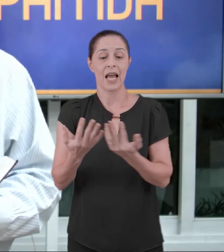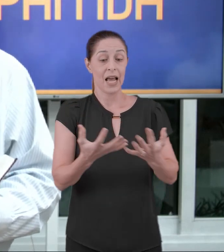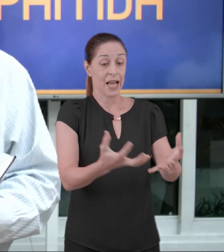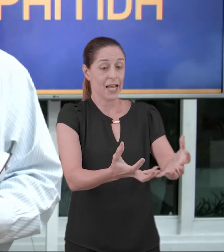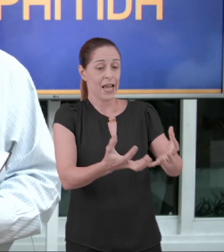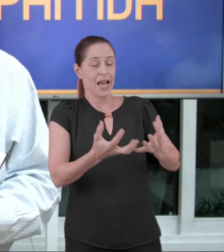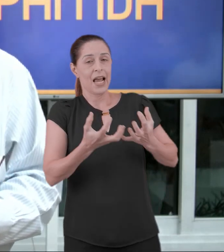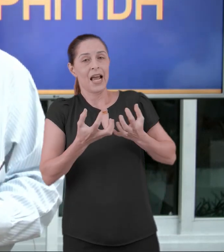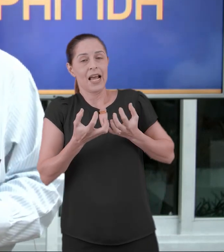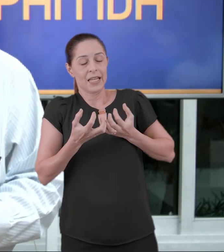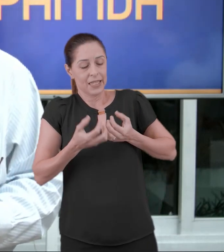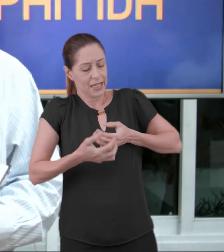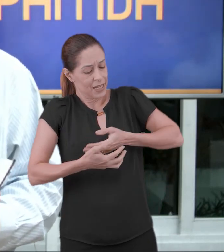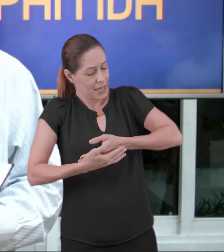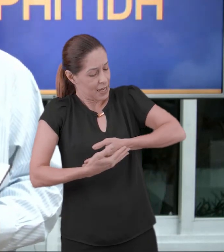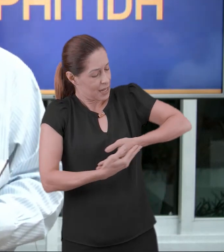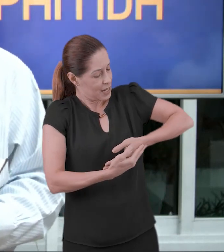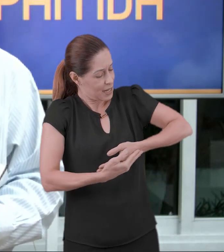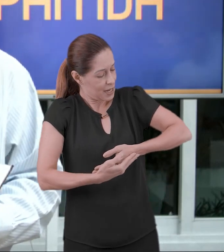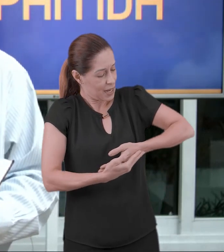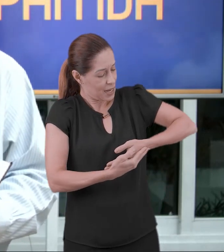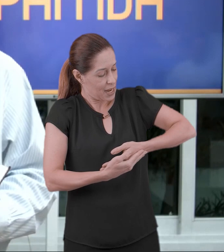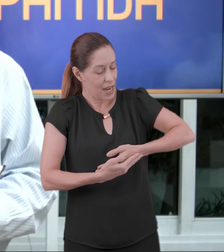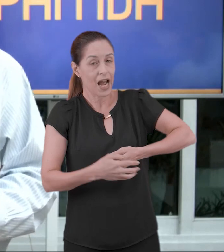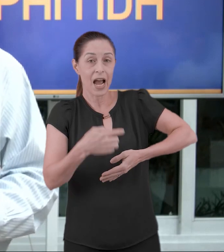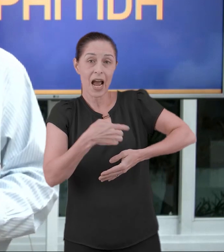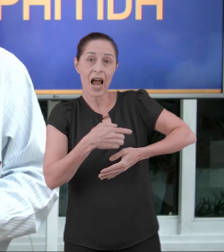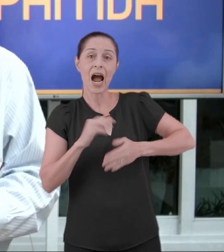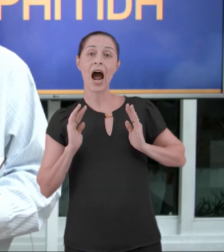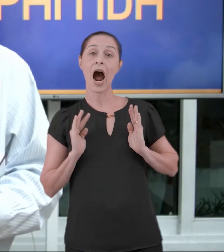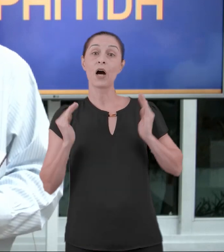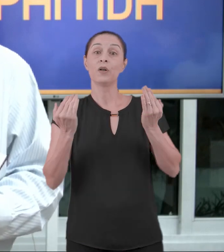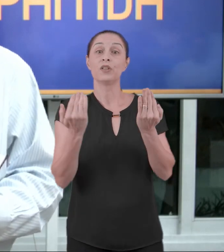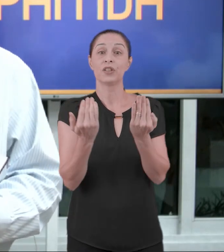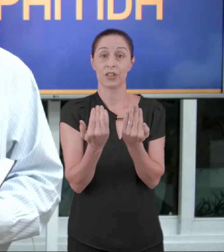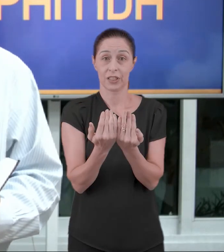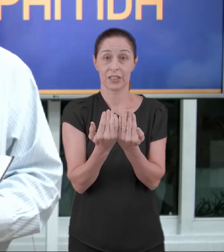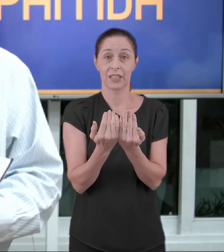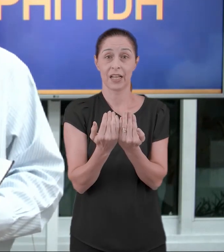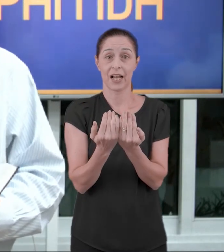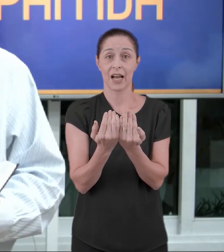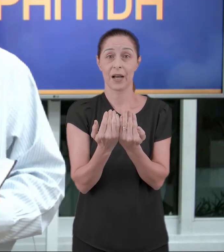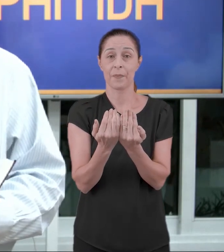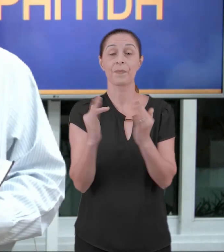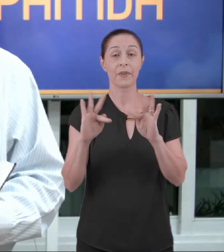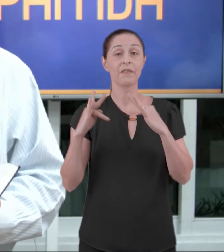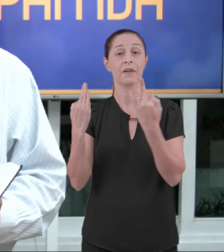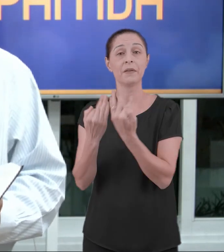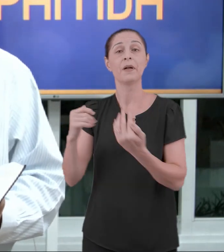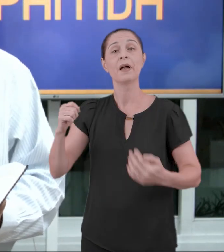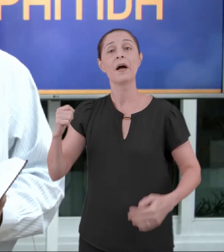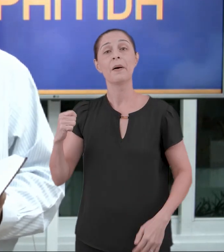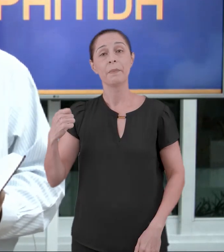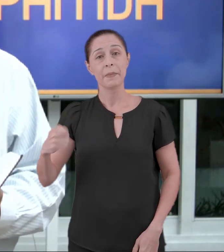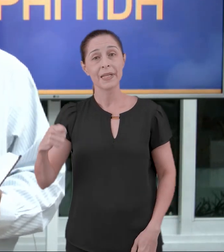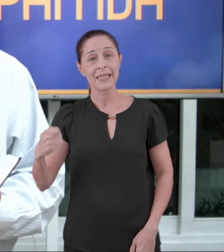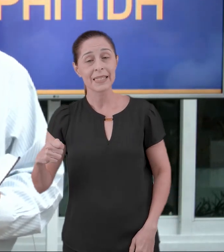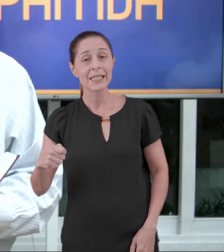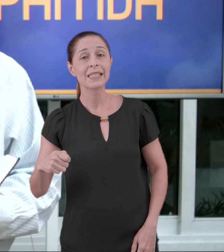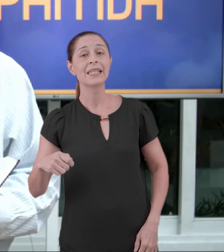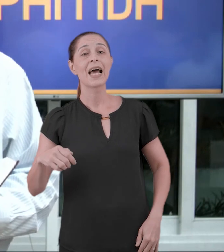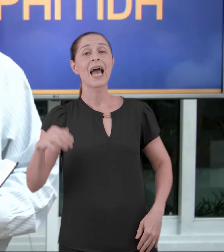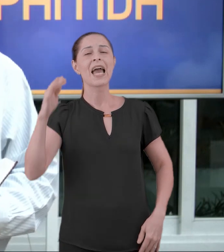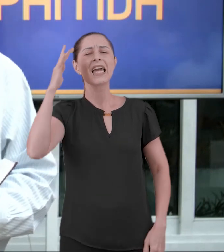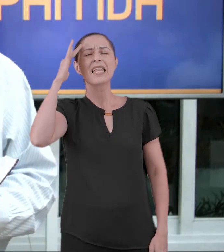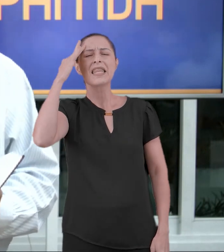tem o privilégio de criar uma criança autista, ela precisa ser amada, ela precisa